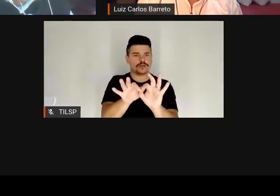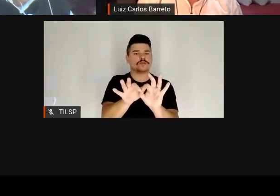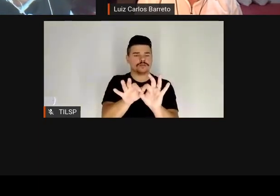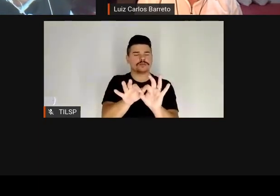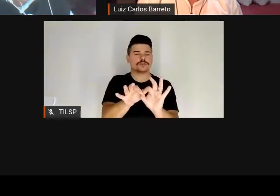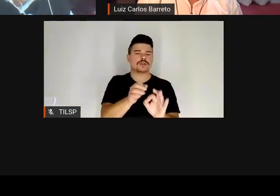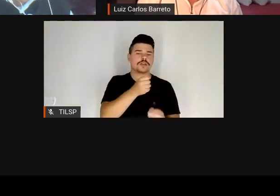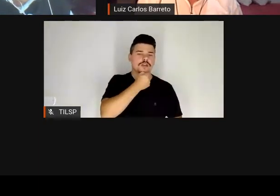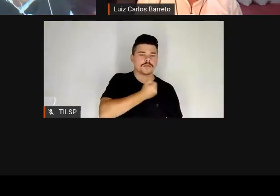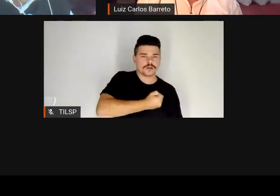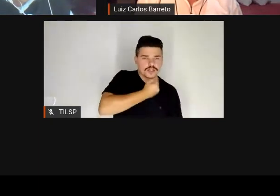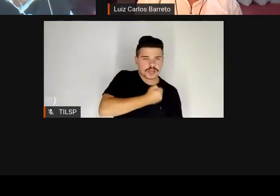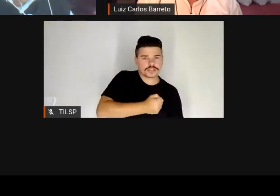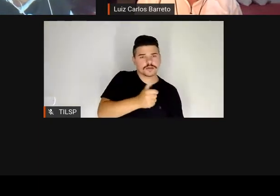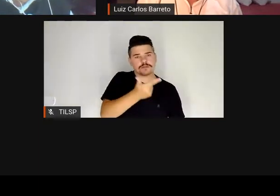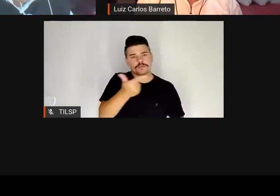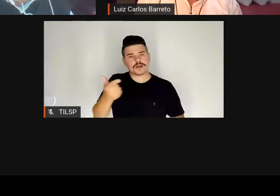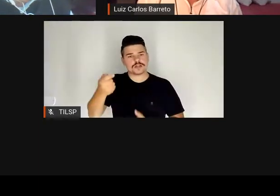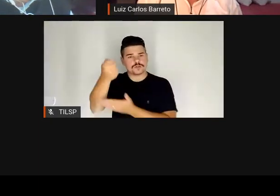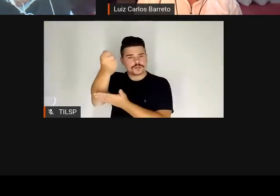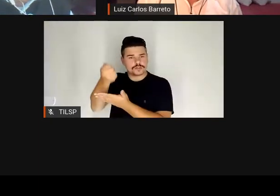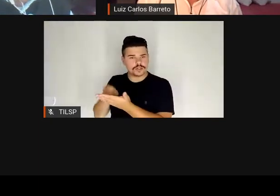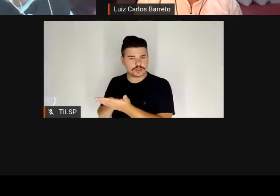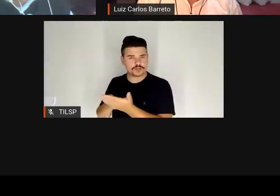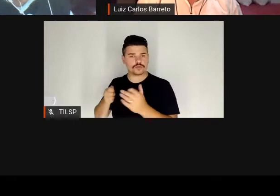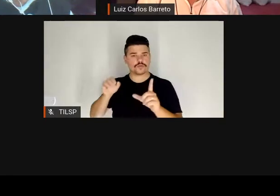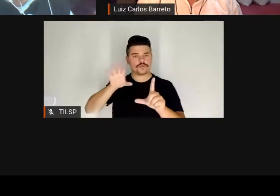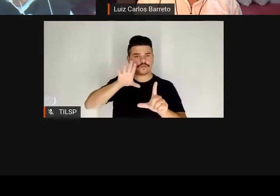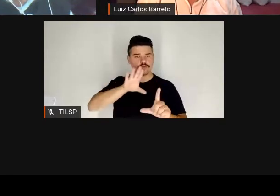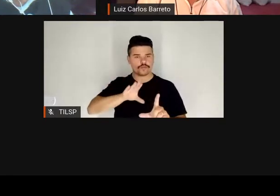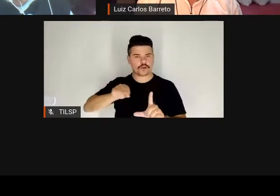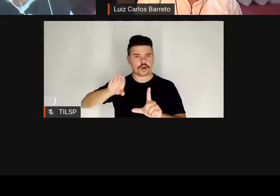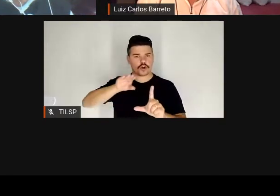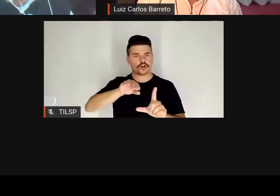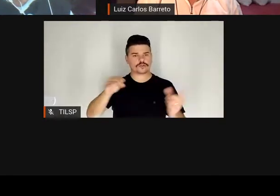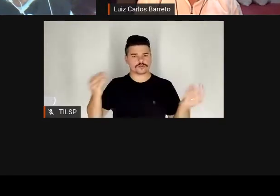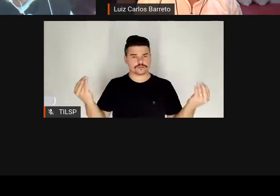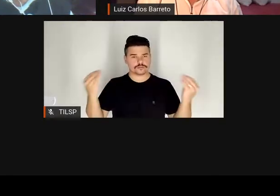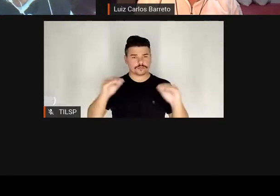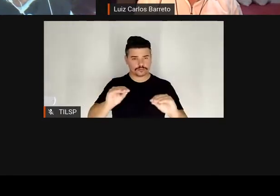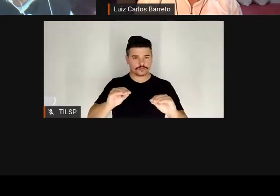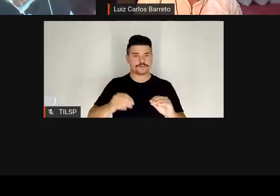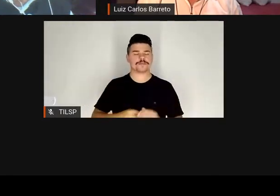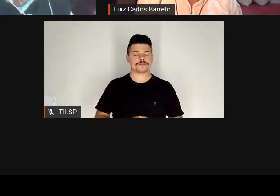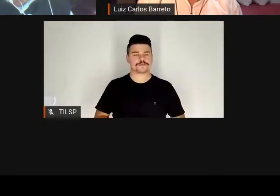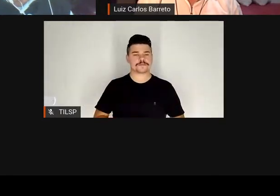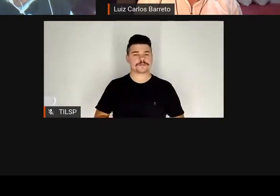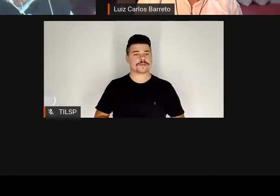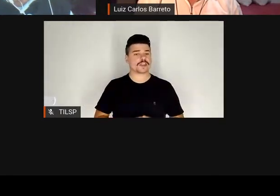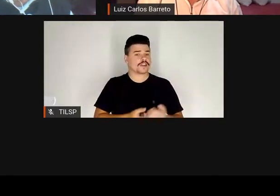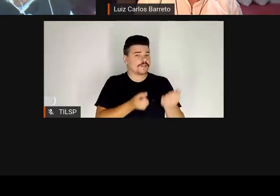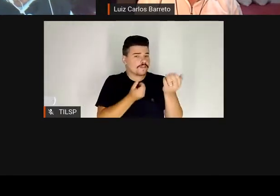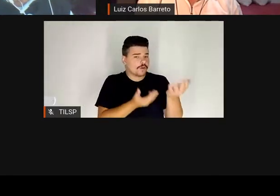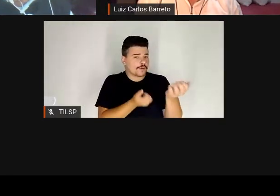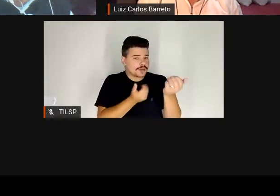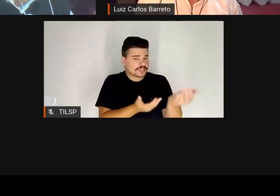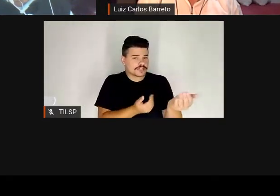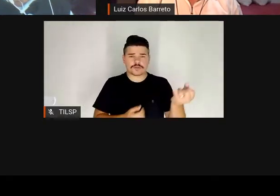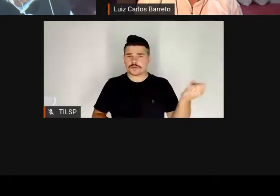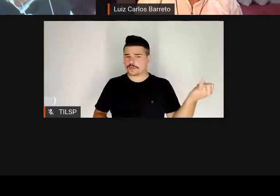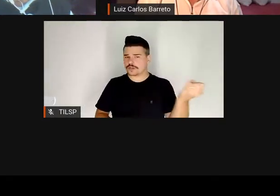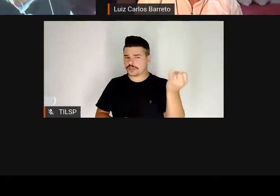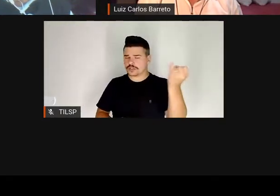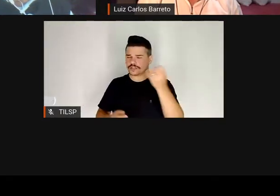no texto quanto da fotografia, né? E um dado relevante da trajetória do Luciano Carneiro